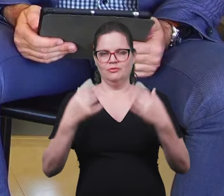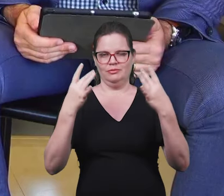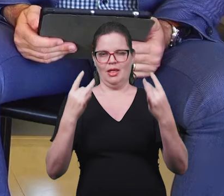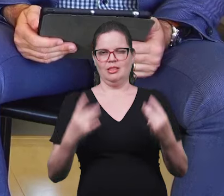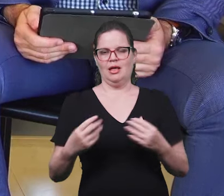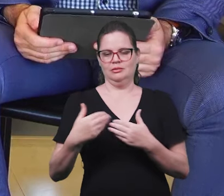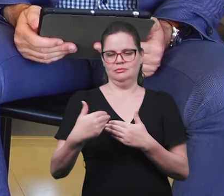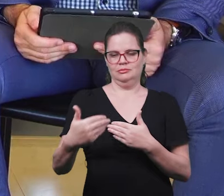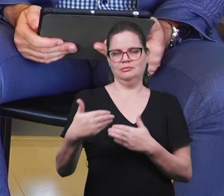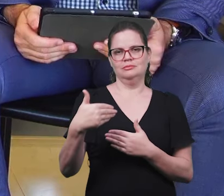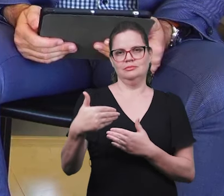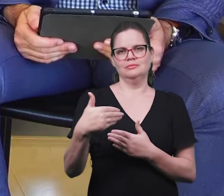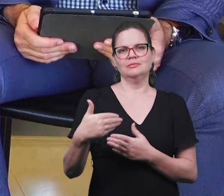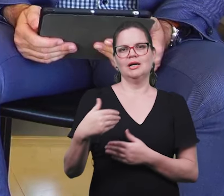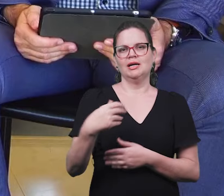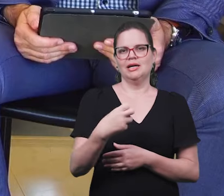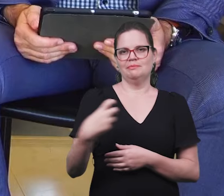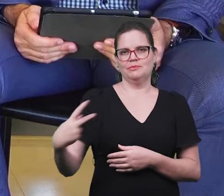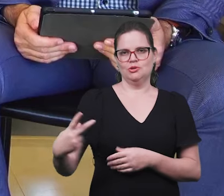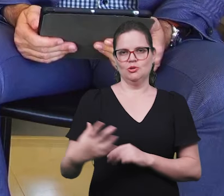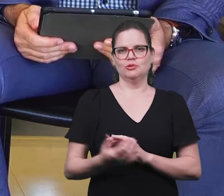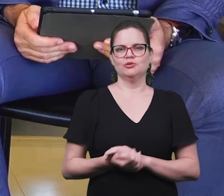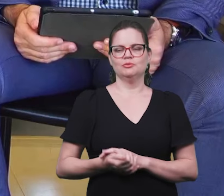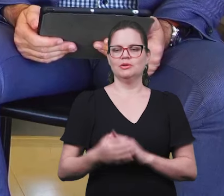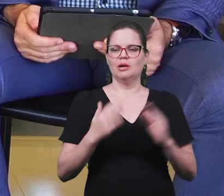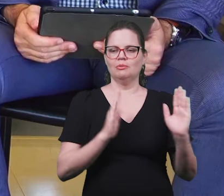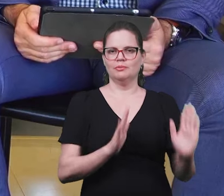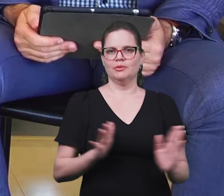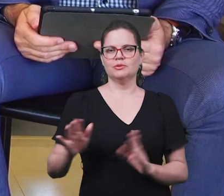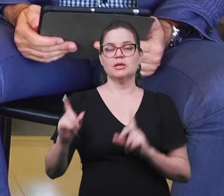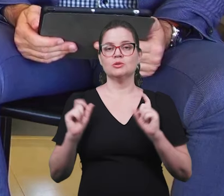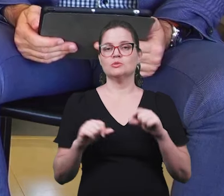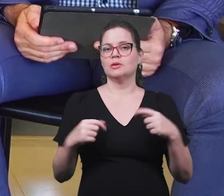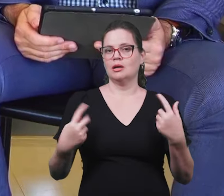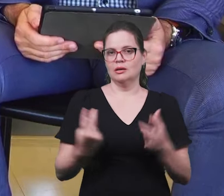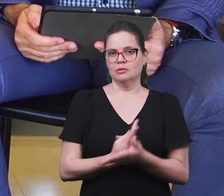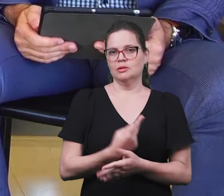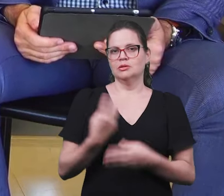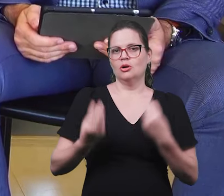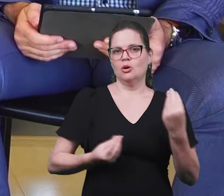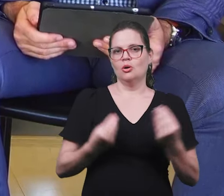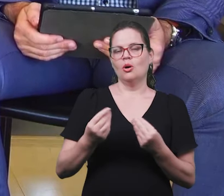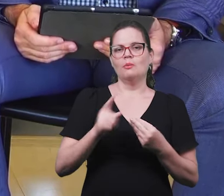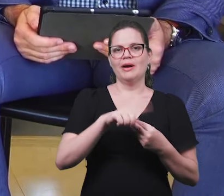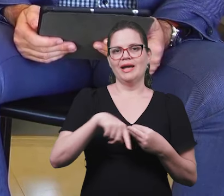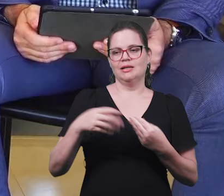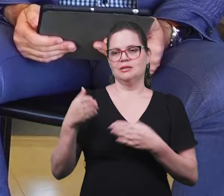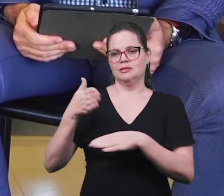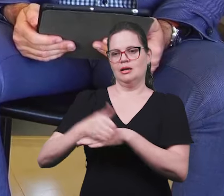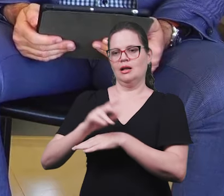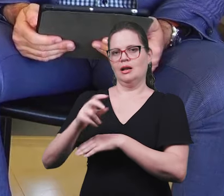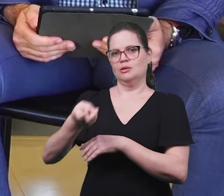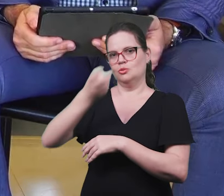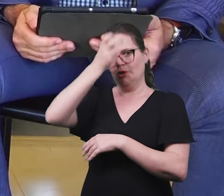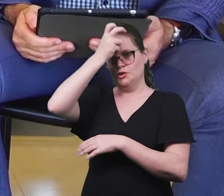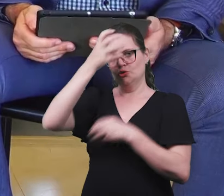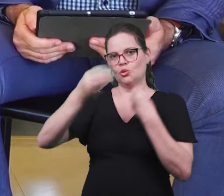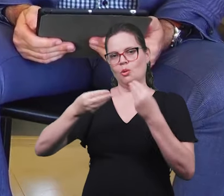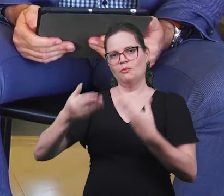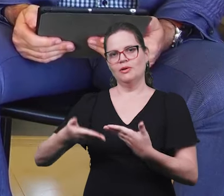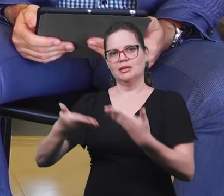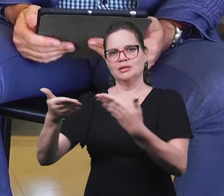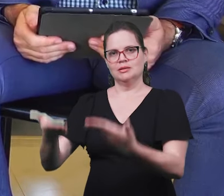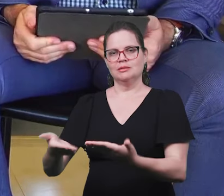mais detalhes essa segunda volta, né? Amém. É o processo, o que aconteceu, como eles foram recebidos